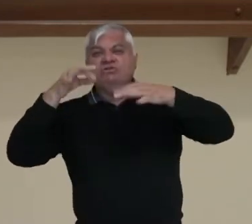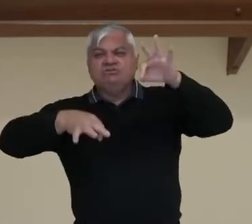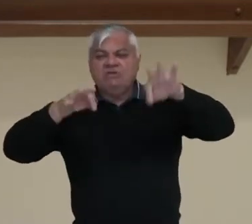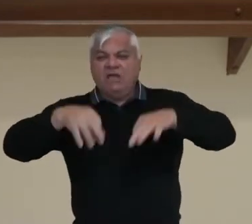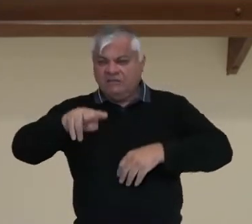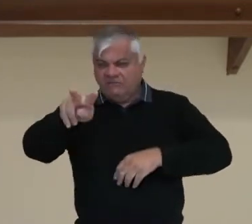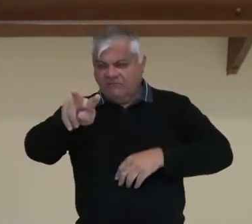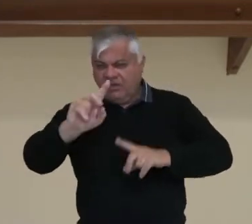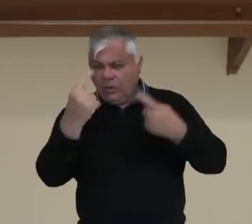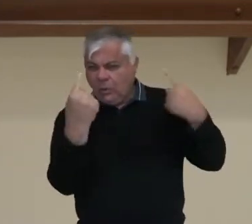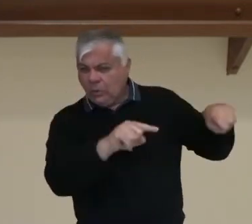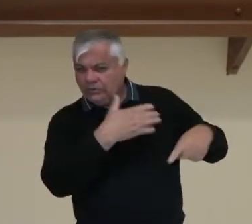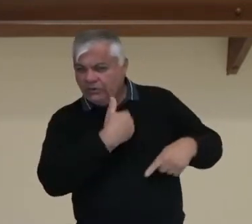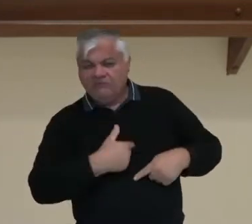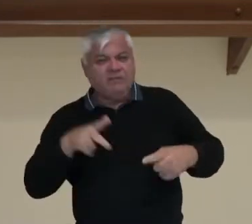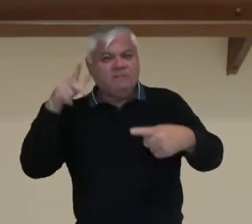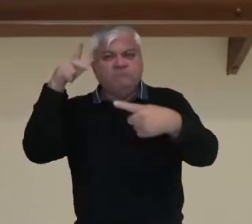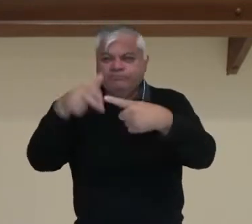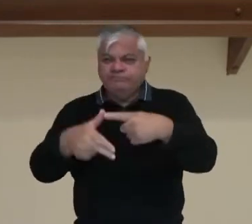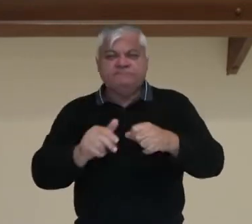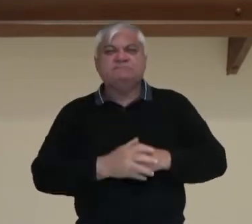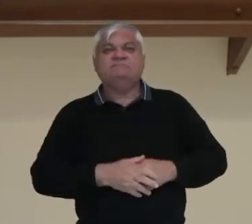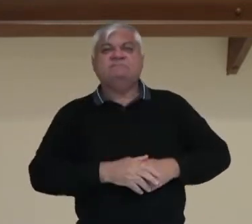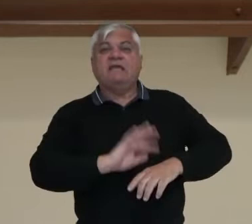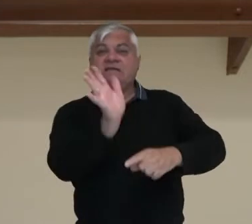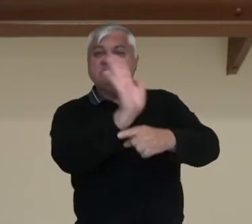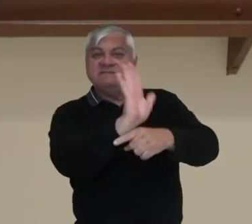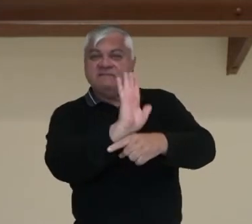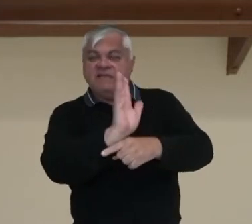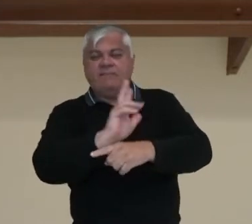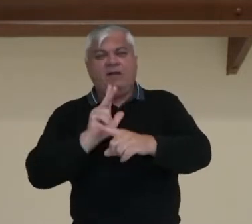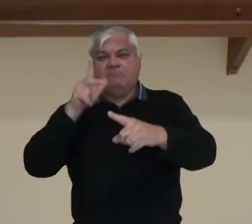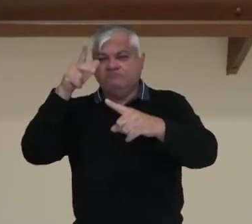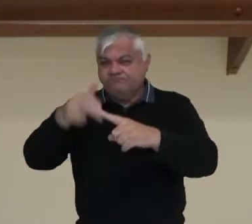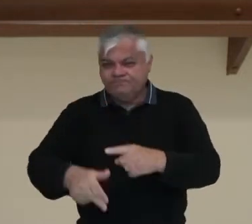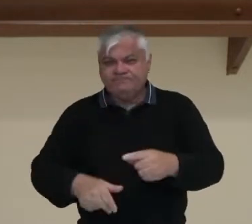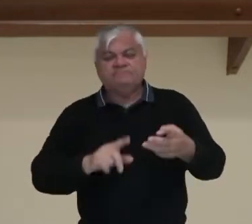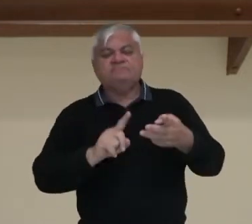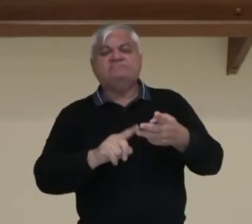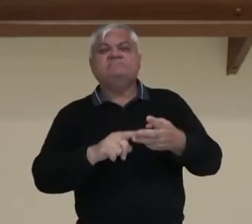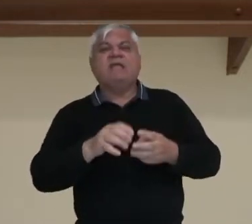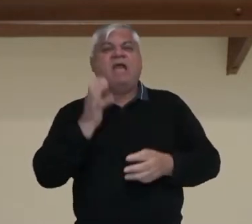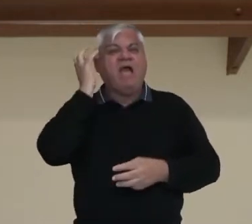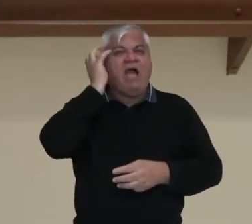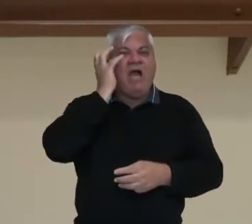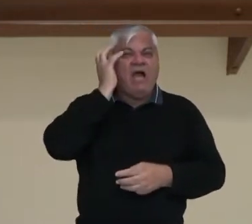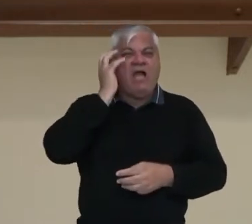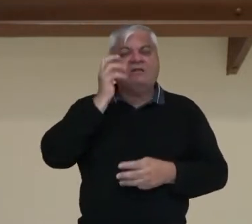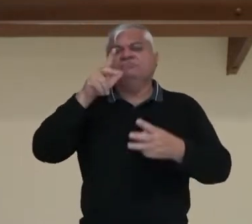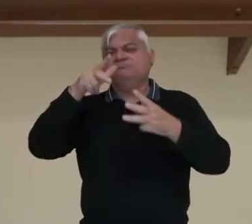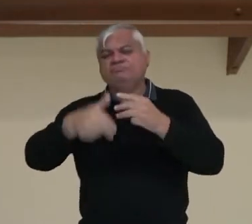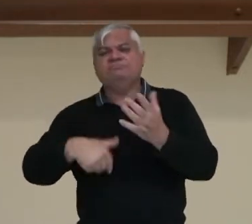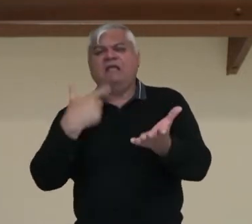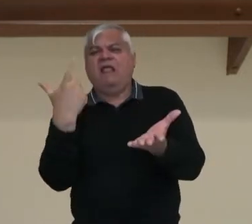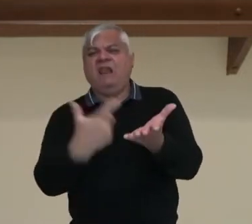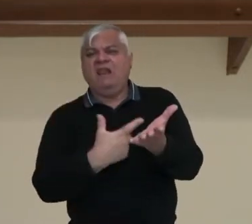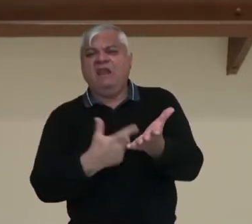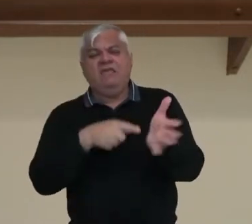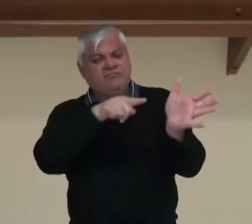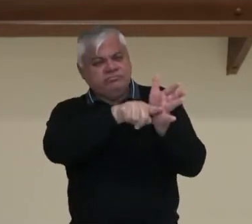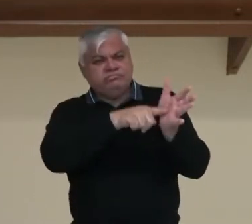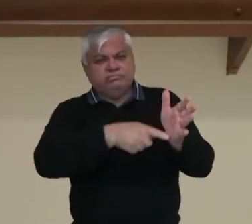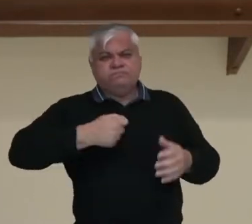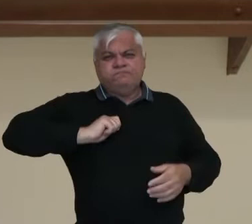teatro, a cinema, ao rádio, a vários livros que poderiam ser publicados, então a literatura, né, e